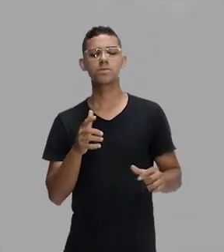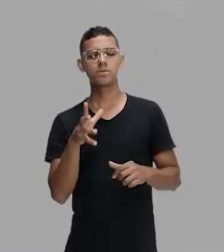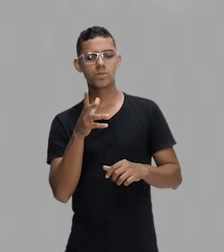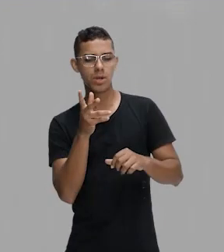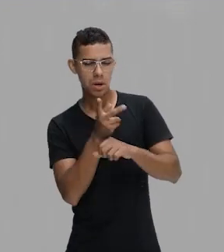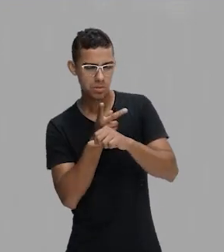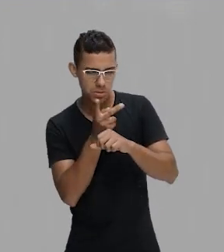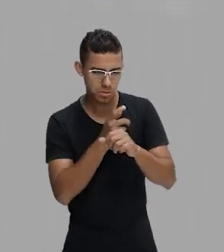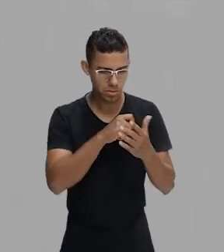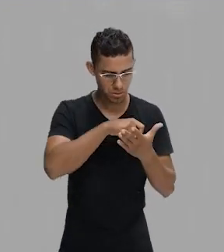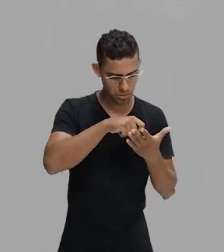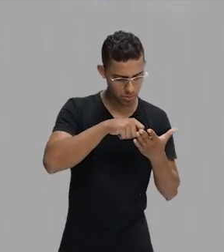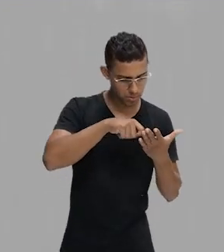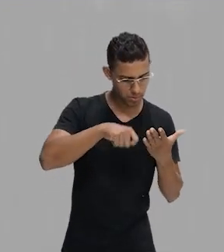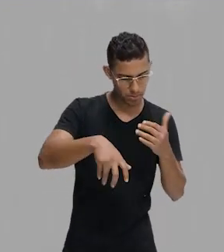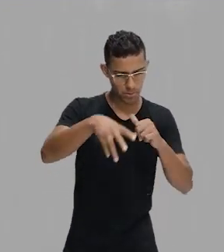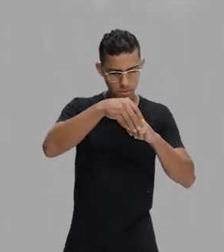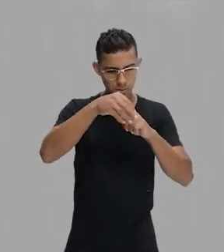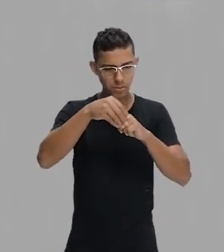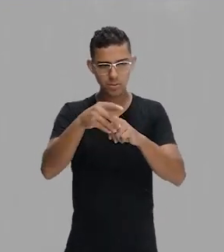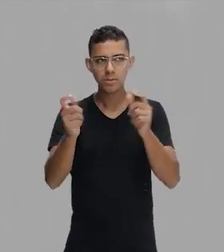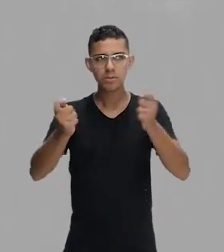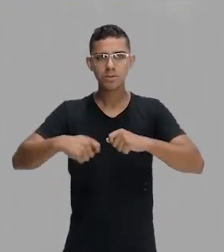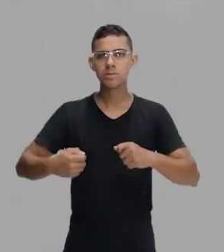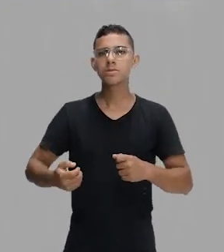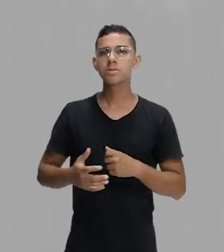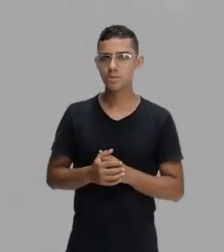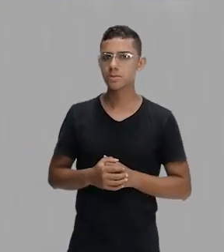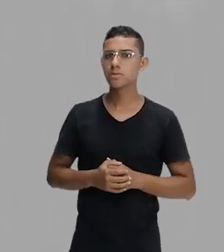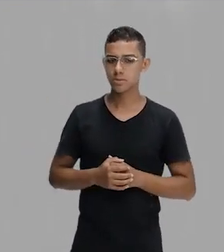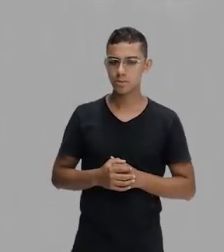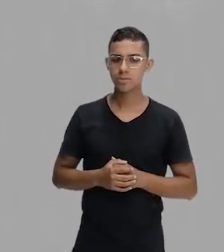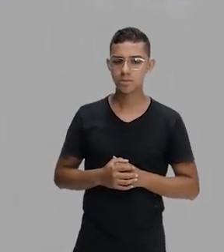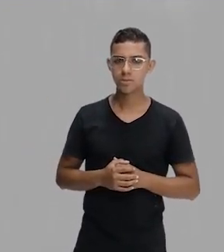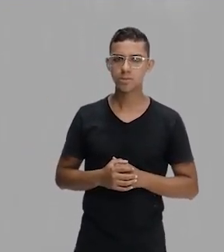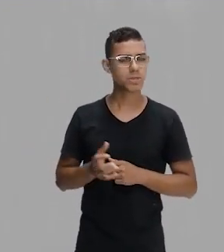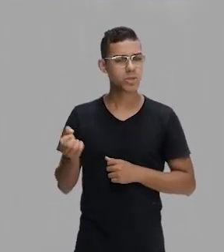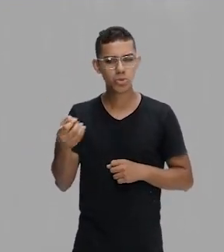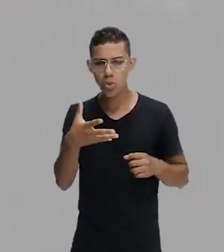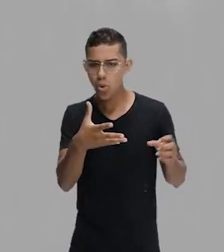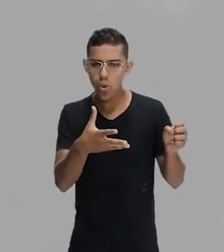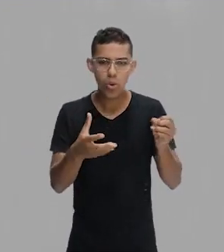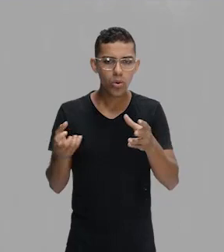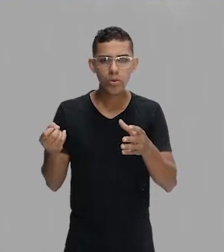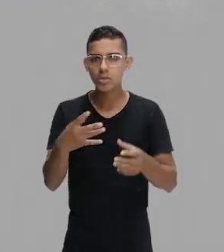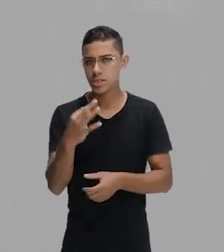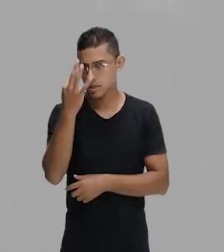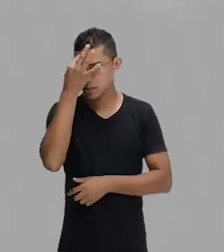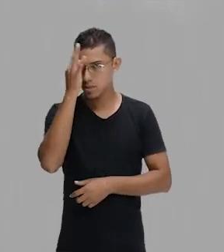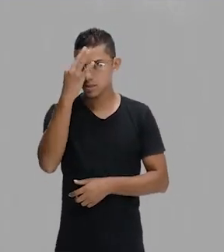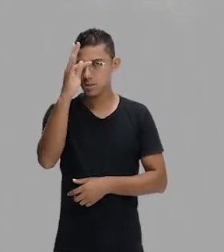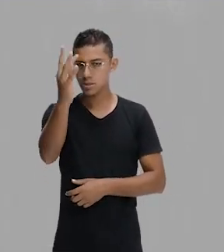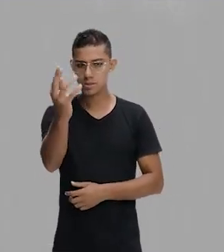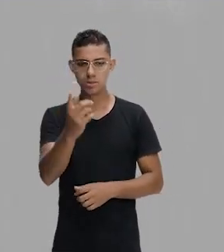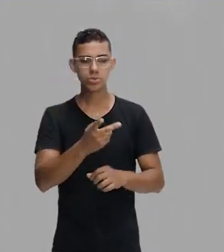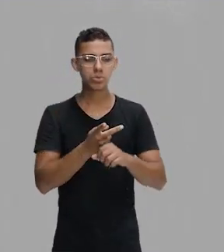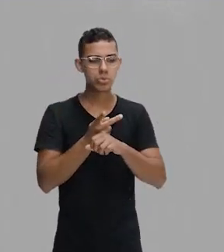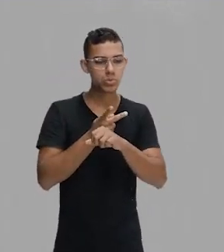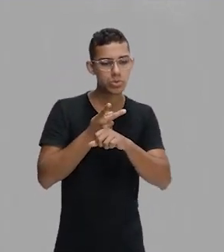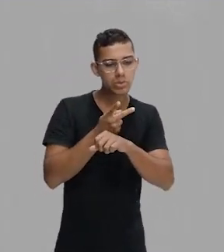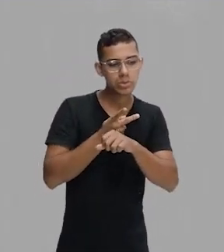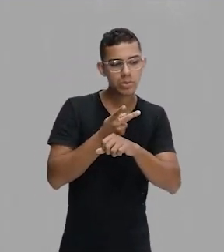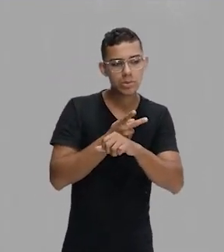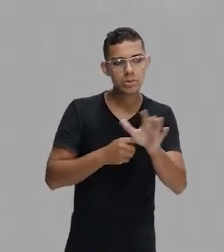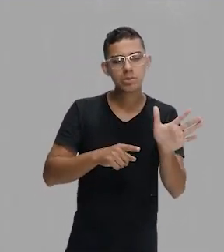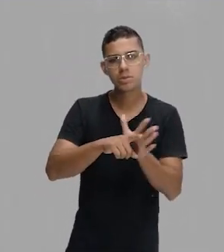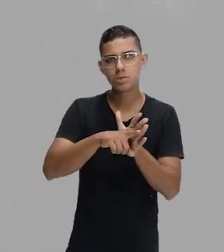né, escrevendo vai servir e muito para gerar novas teorias, novas investigações, uma